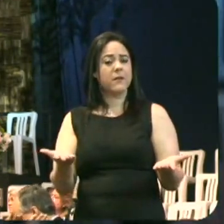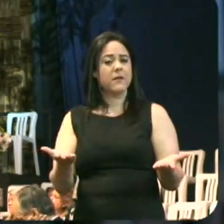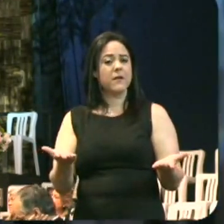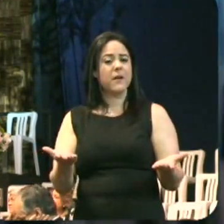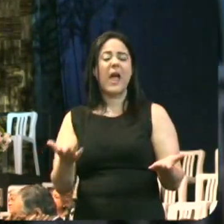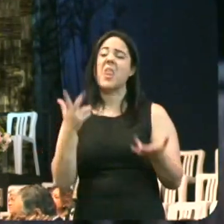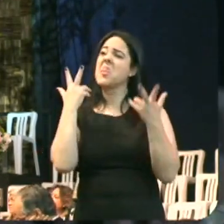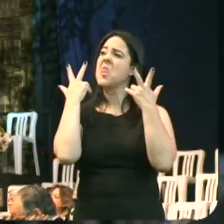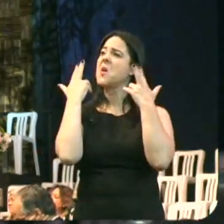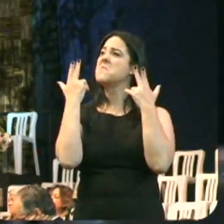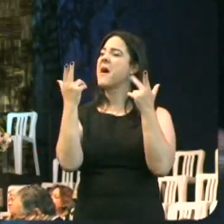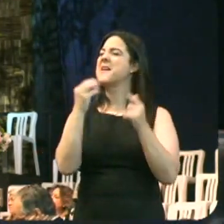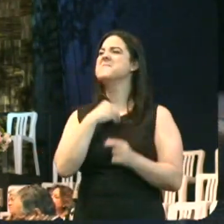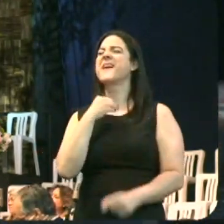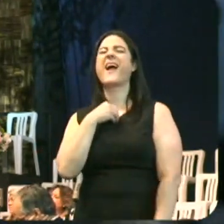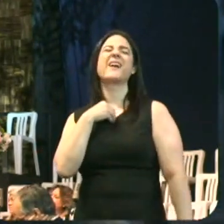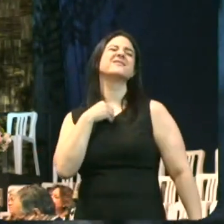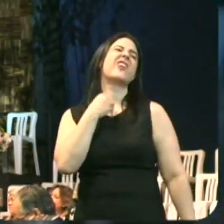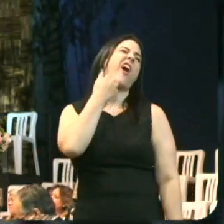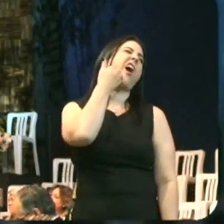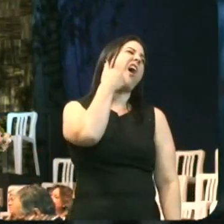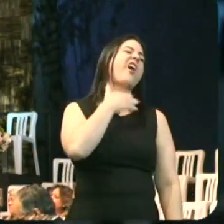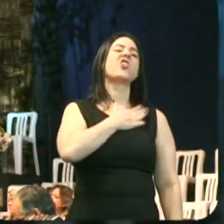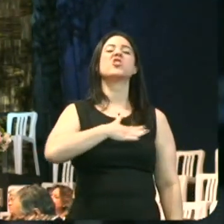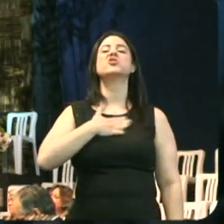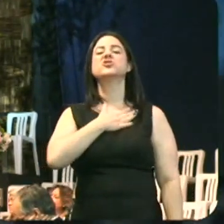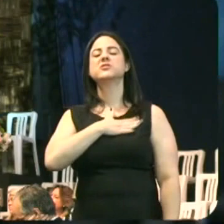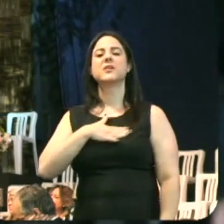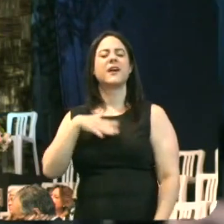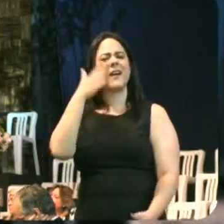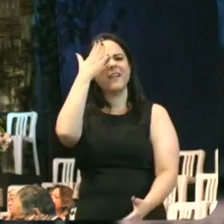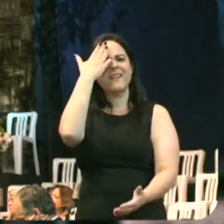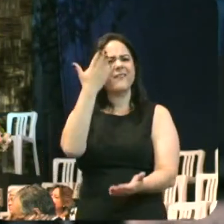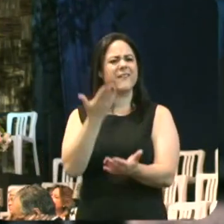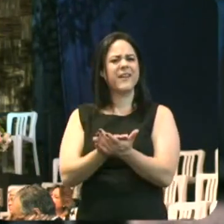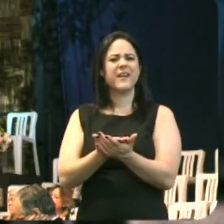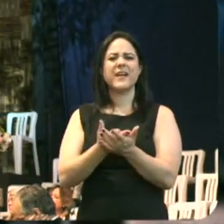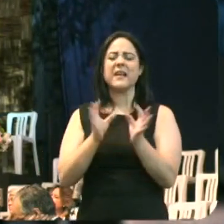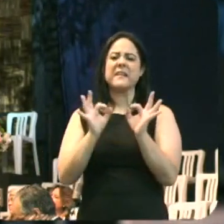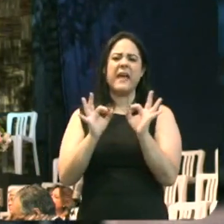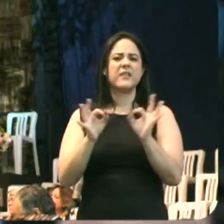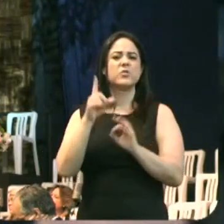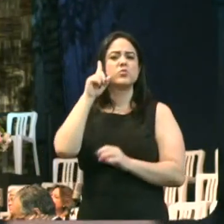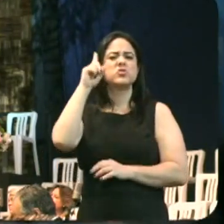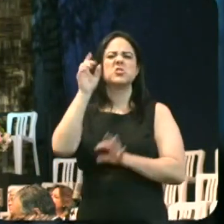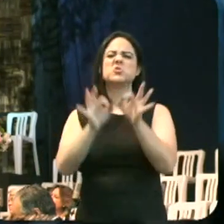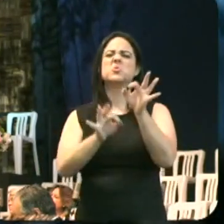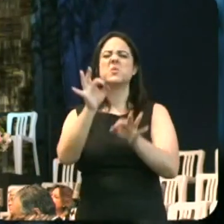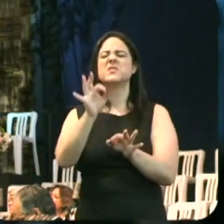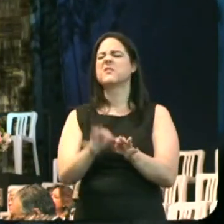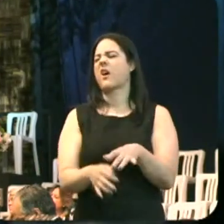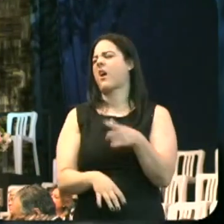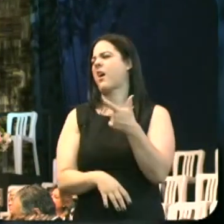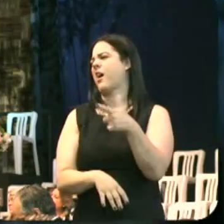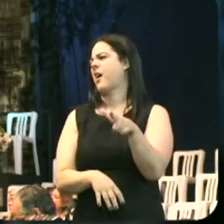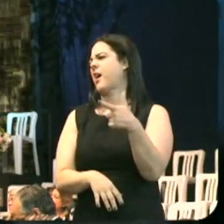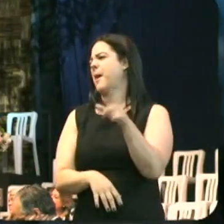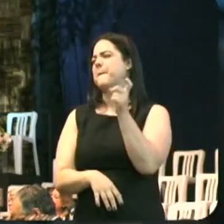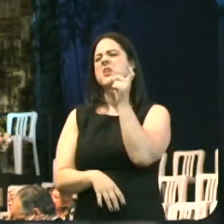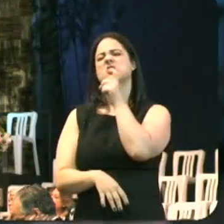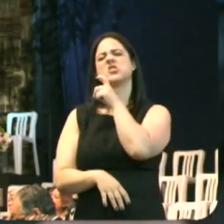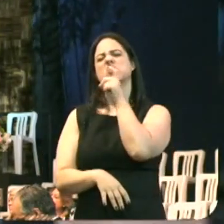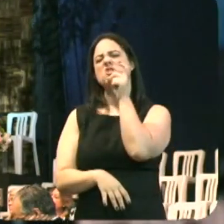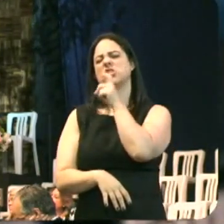que acha normal. E que não acredita sequer que um dia vai haver juízo de Deus. O